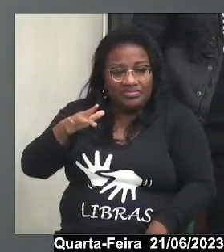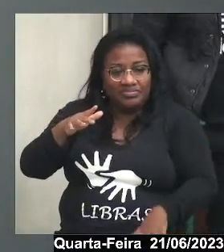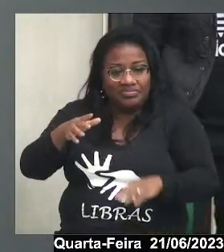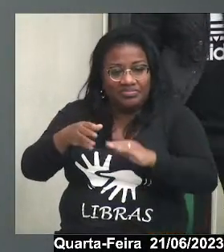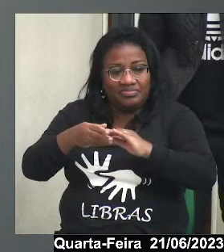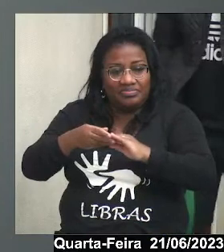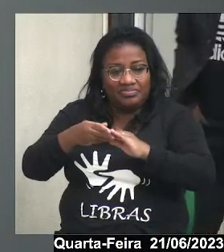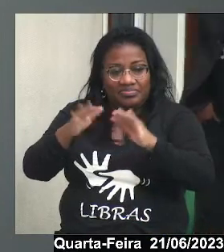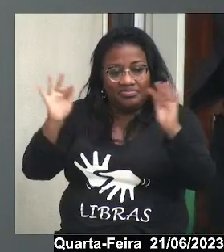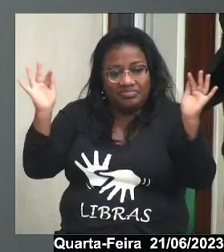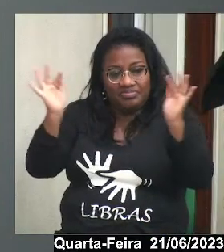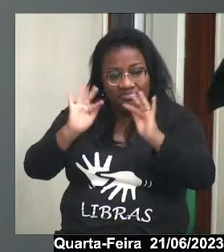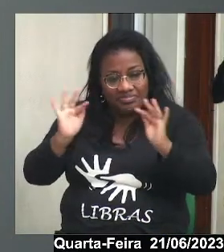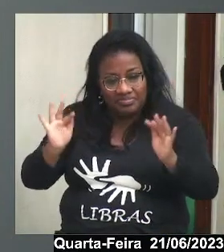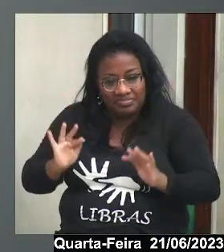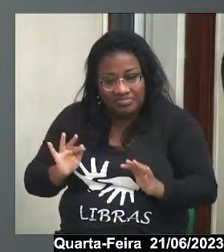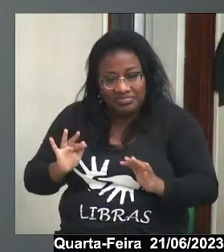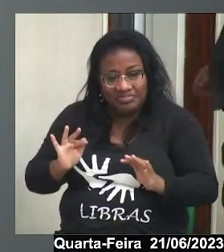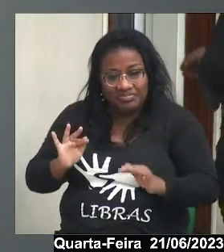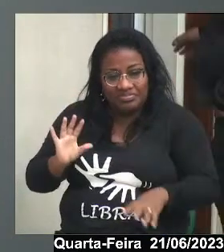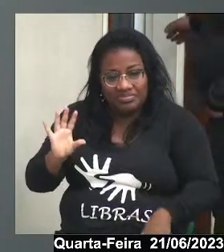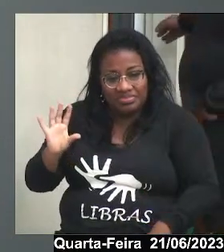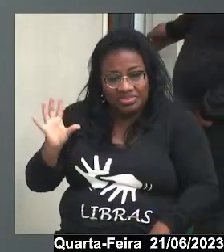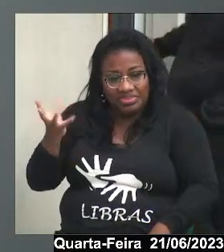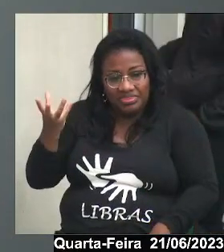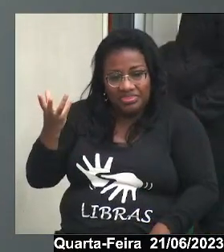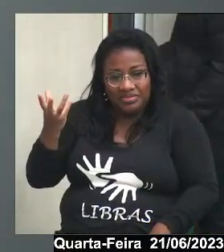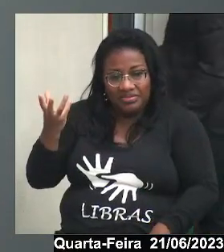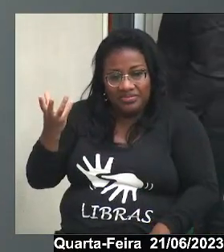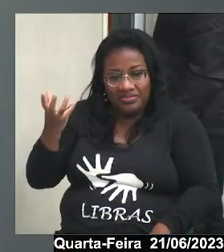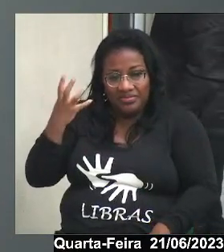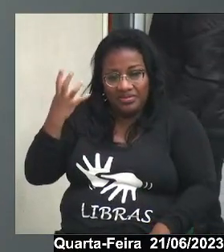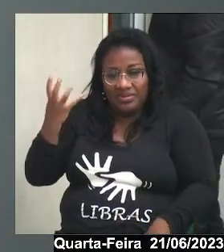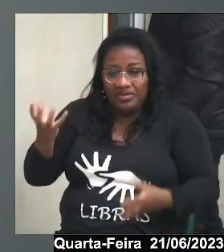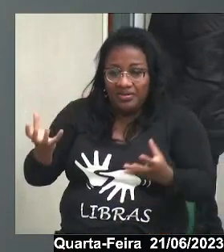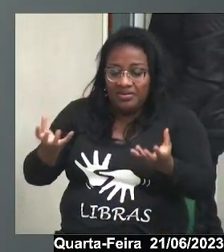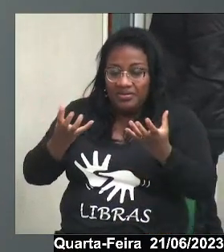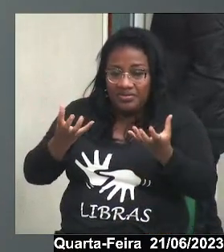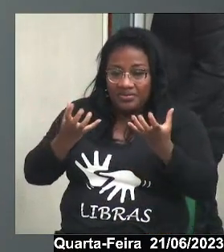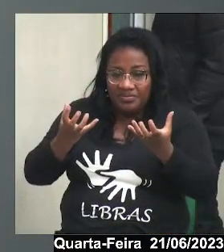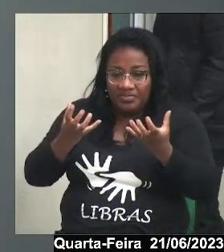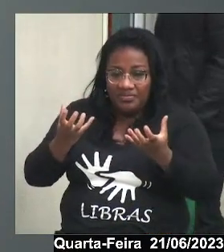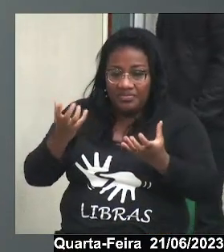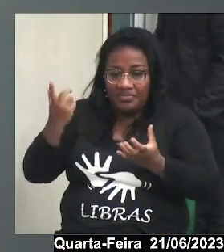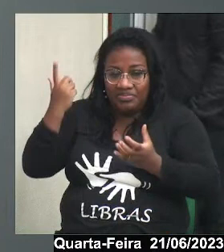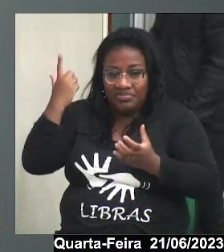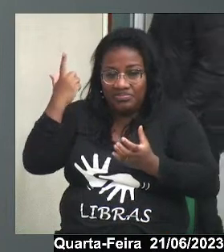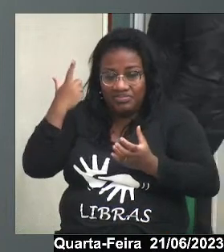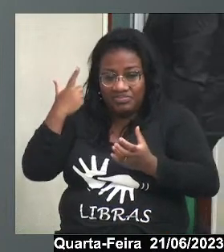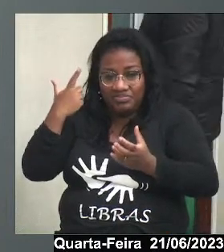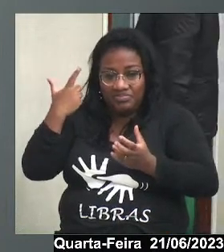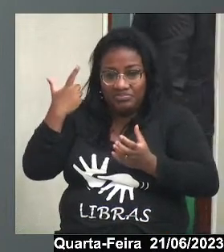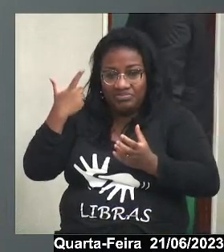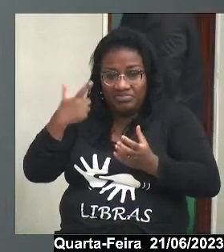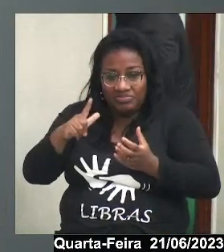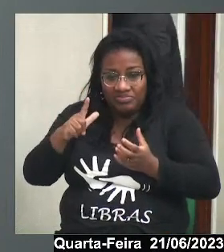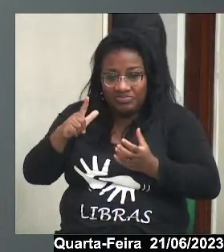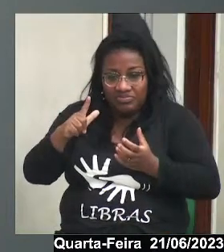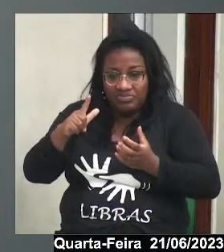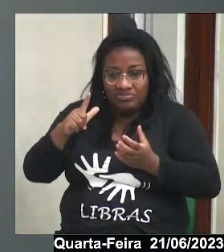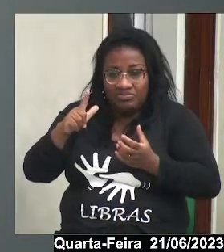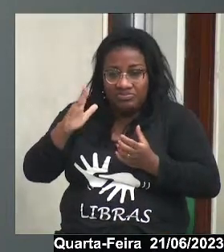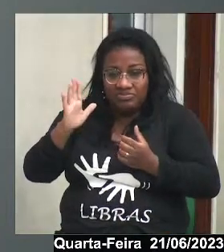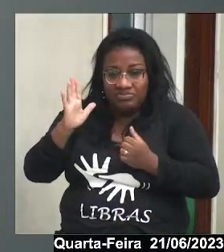e trazendo coisas, situações importantes que vêm acontecendo. Eu quero mais uma vez, eu venho aqui na frente dessa tribuna